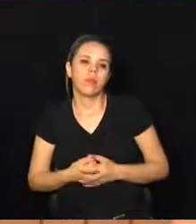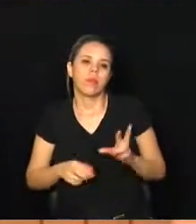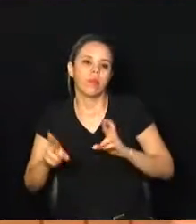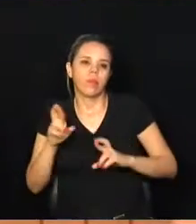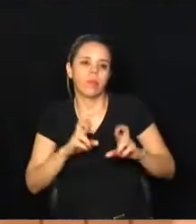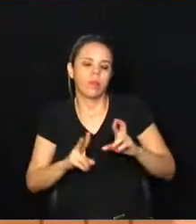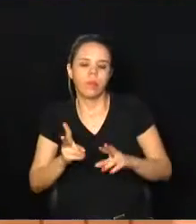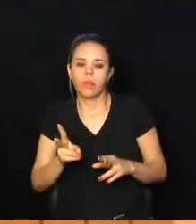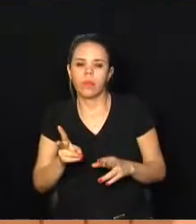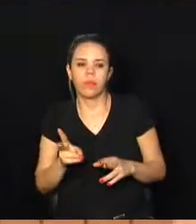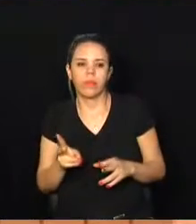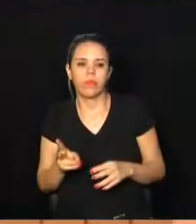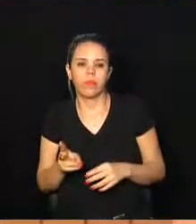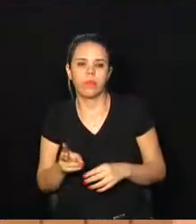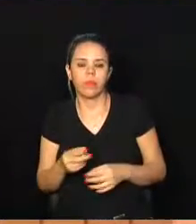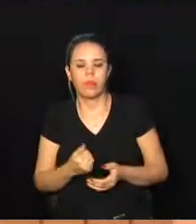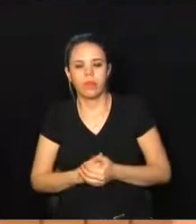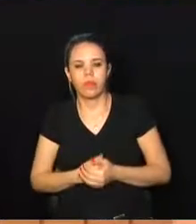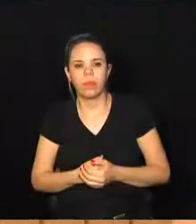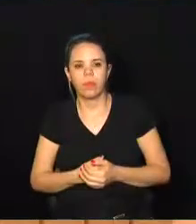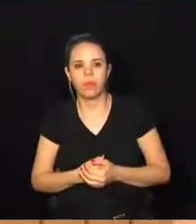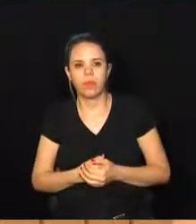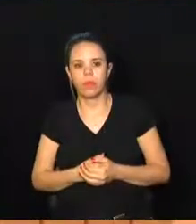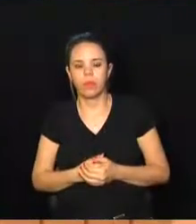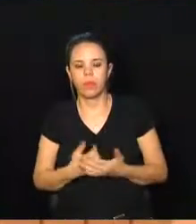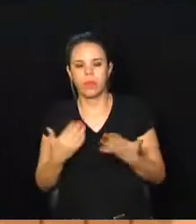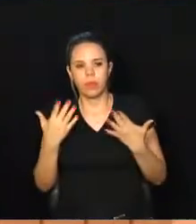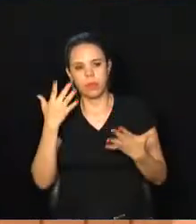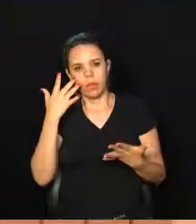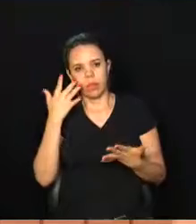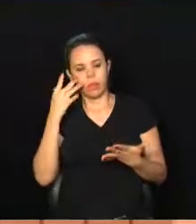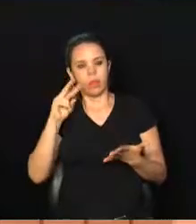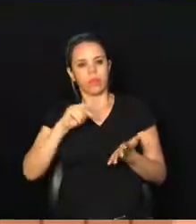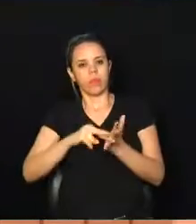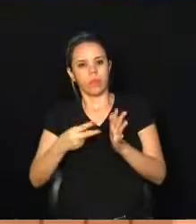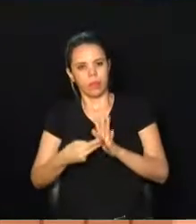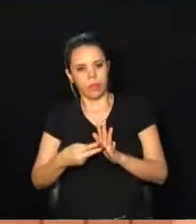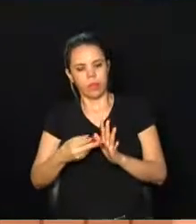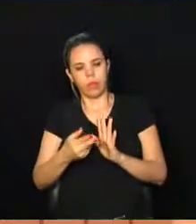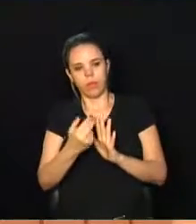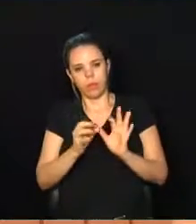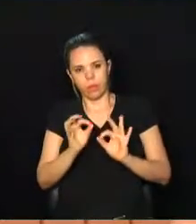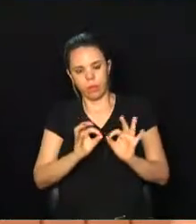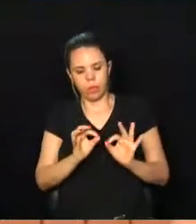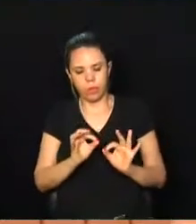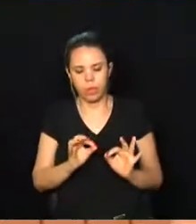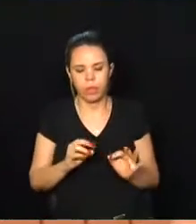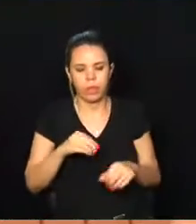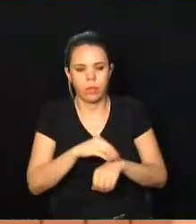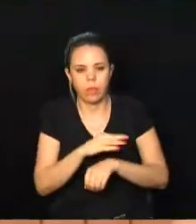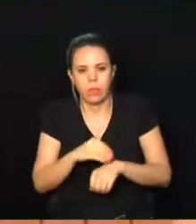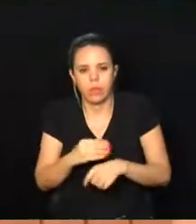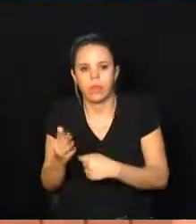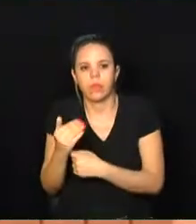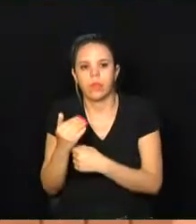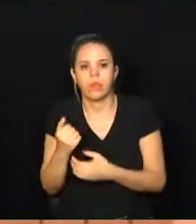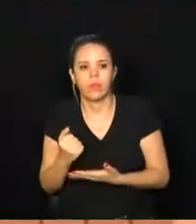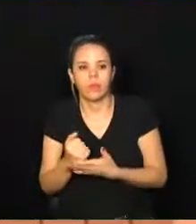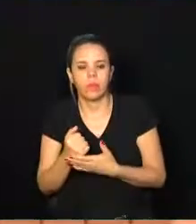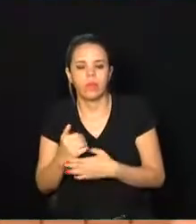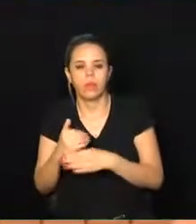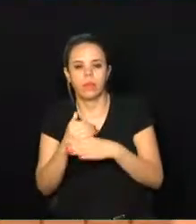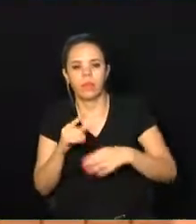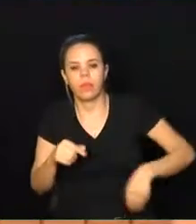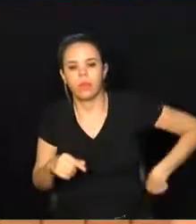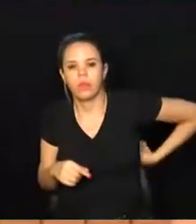é sempre suscetível a uma interpretação, a um erro. Então, quanto mais a gente conseguir trazer ajuda da tecnologia para padronizar